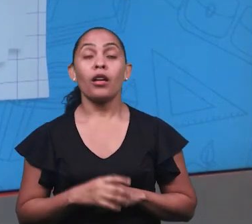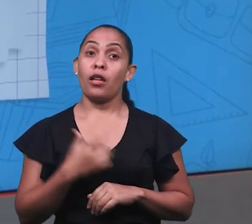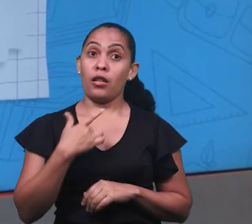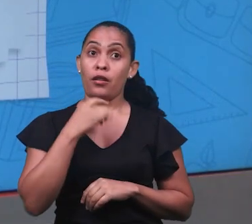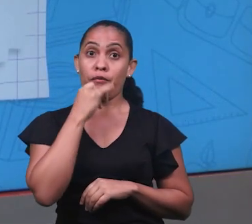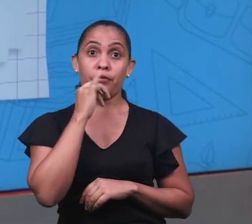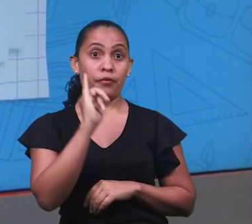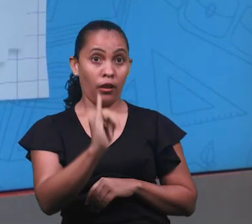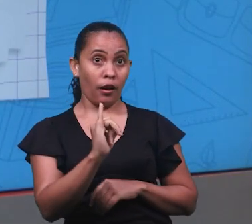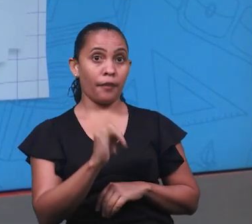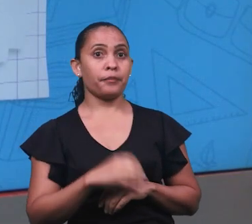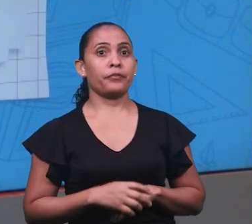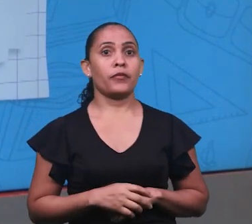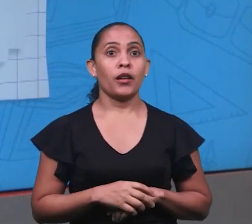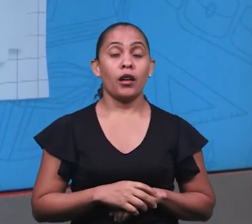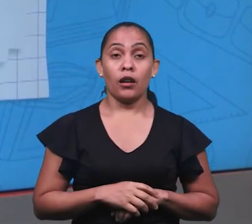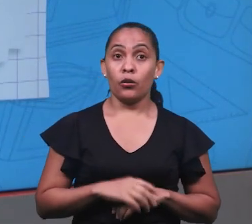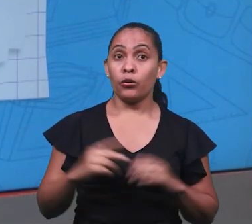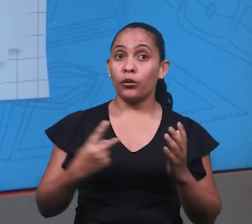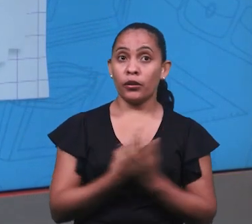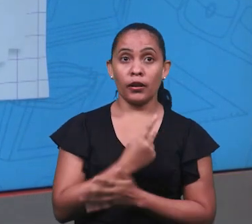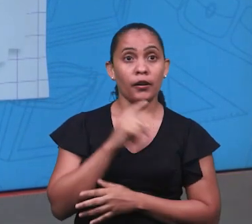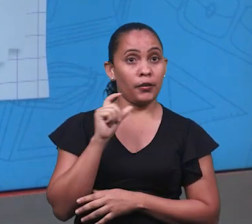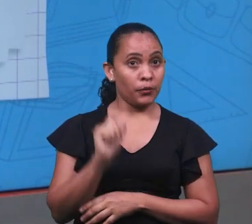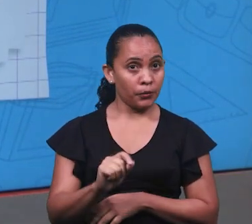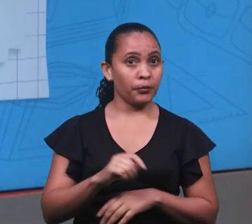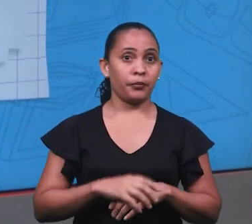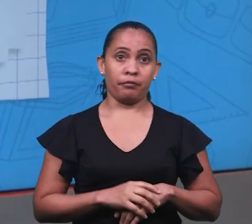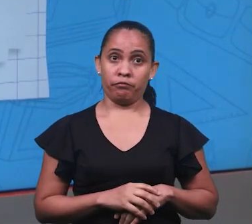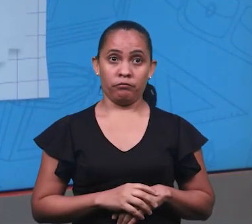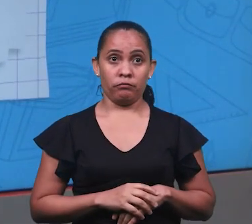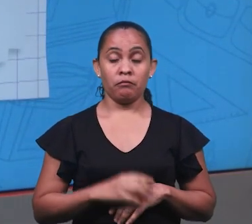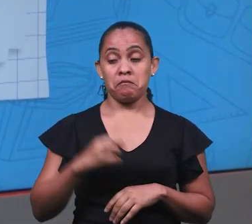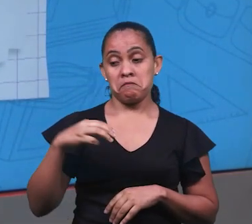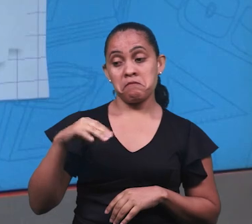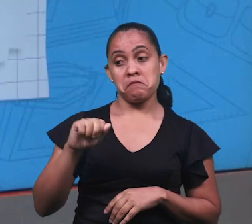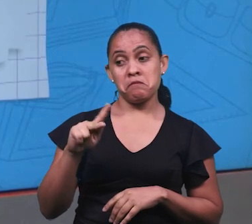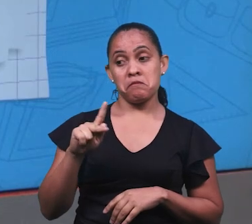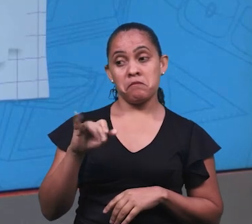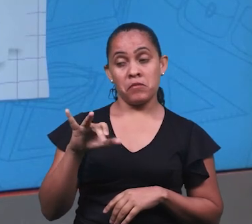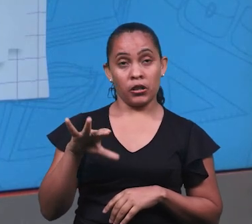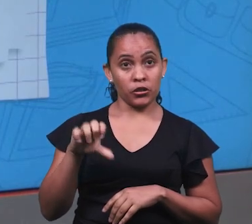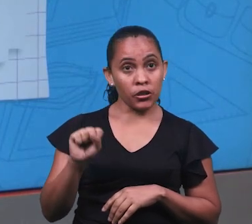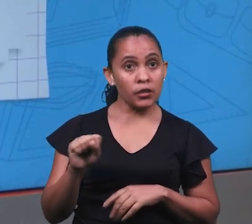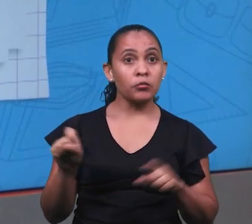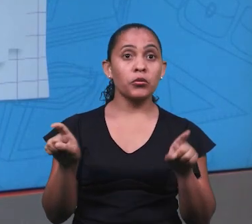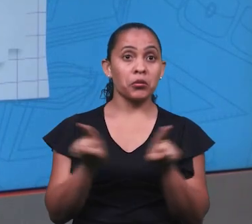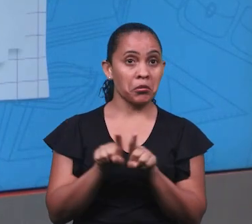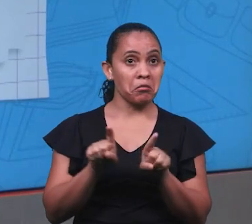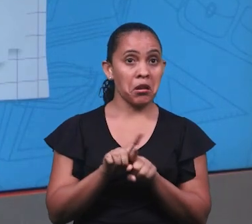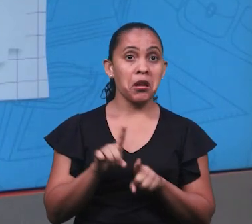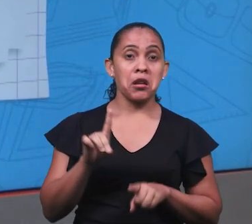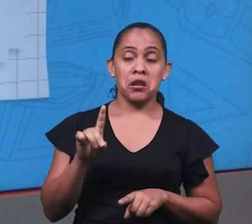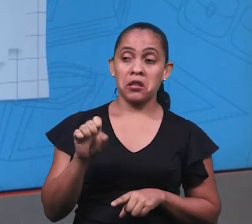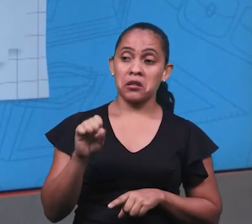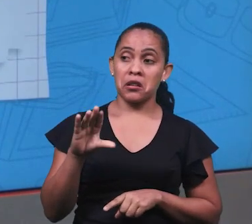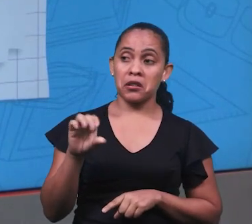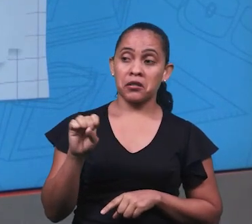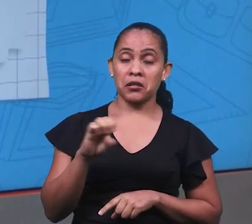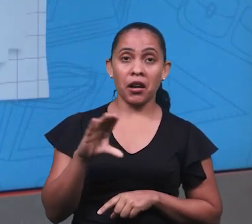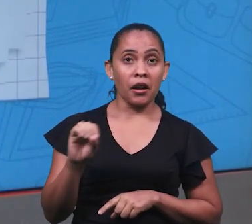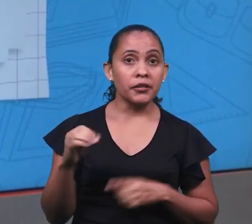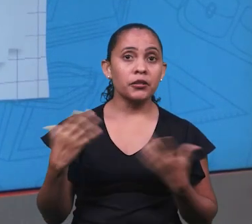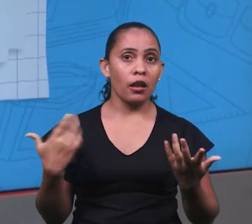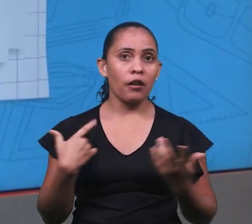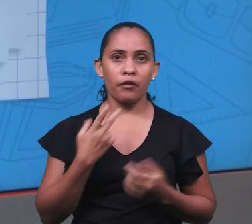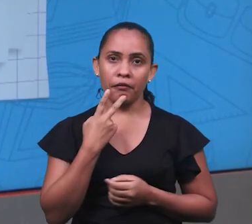defender que os principais fatores são machismo e descaso estatal. Então, vamos por partes. Primeiro, o que eu posso falar sobre o machismo? Isso